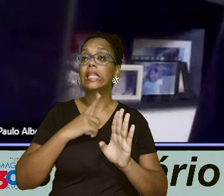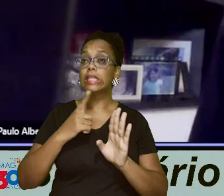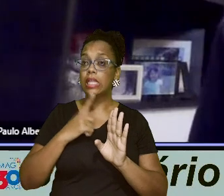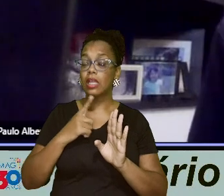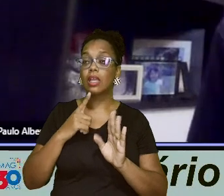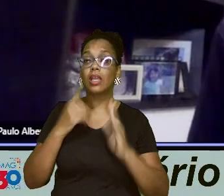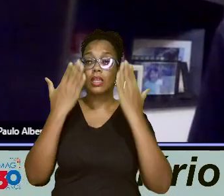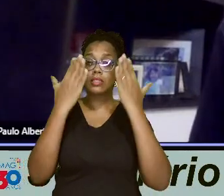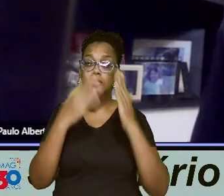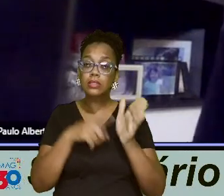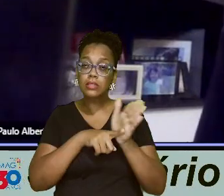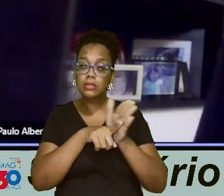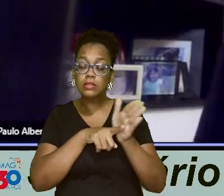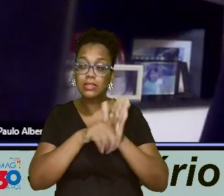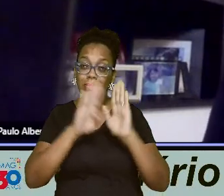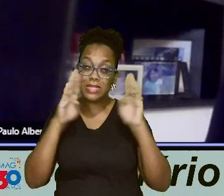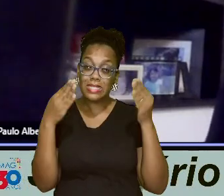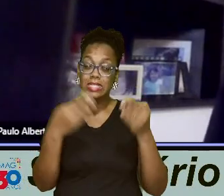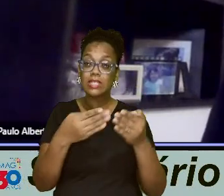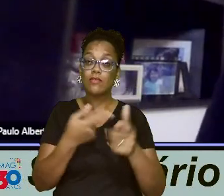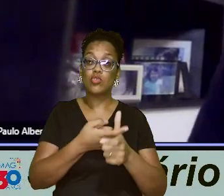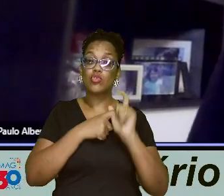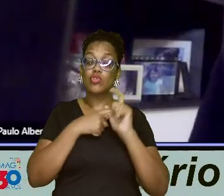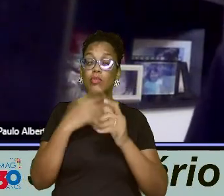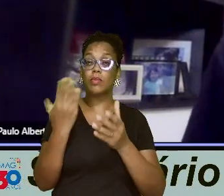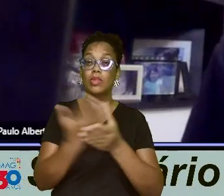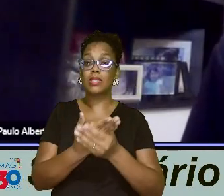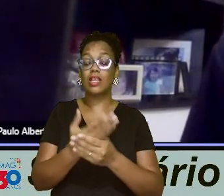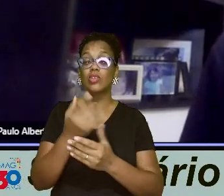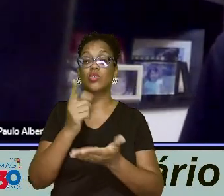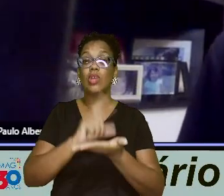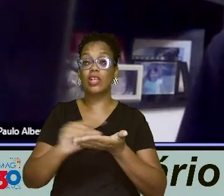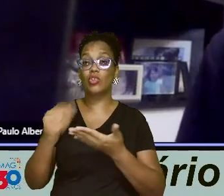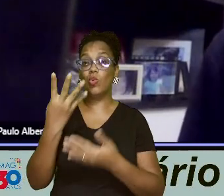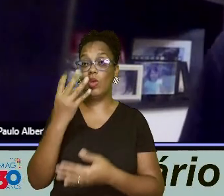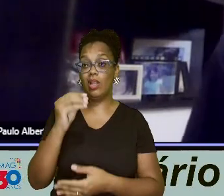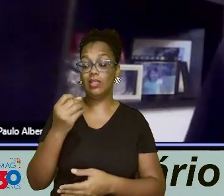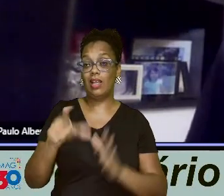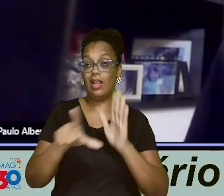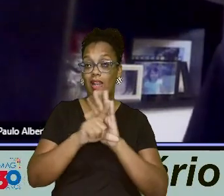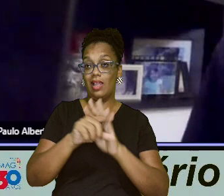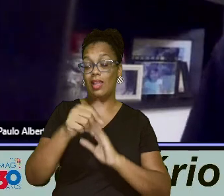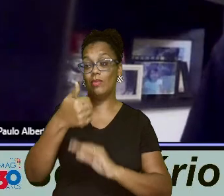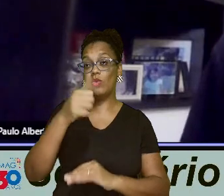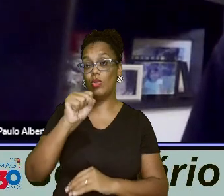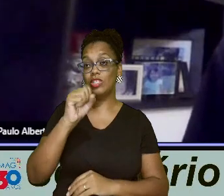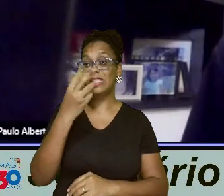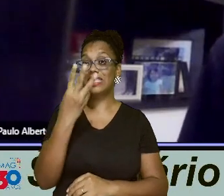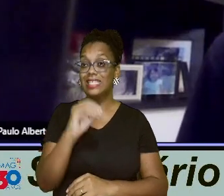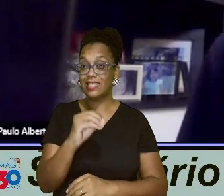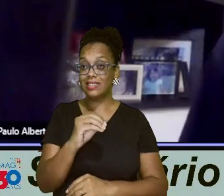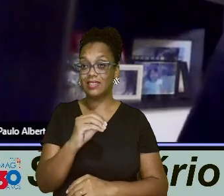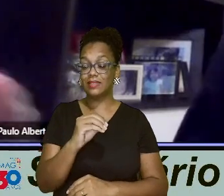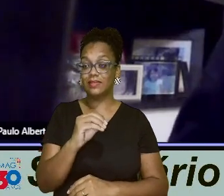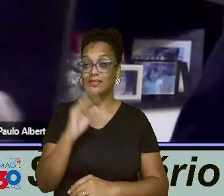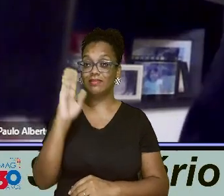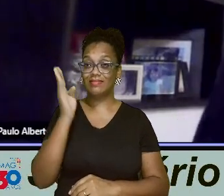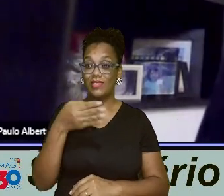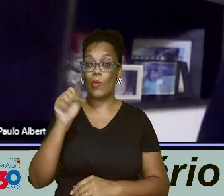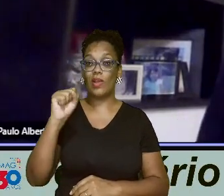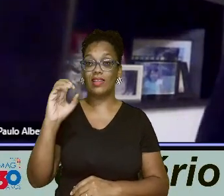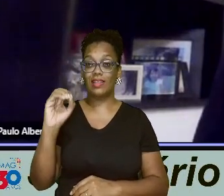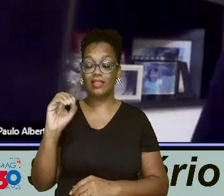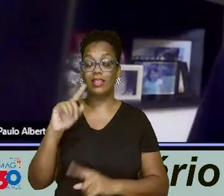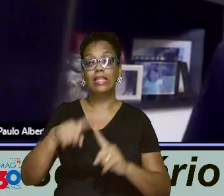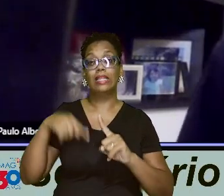específico dessa suspensão do processo nos termos do artigo 40 da Lei 6.830 de 80. Após o advento, como nós